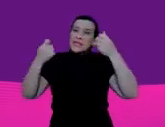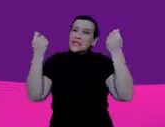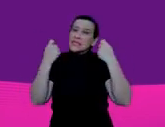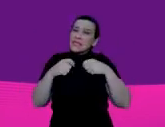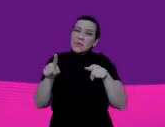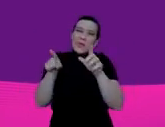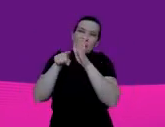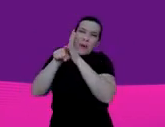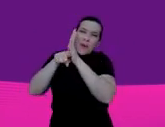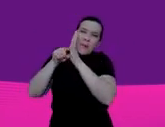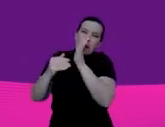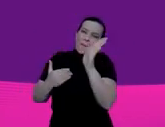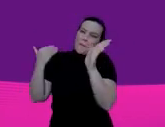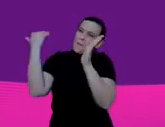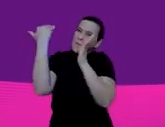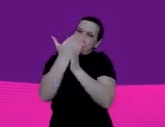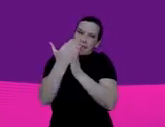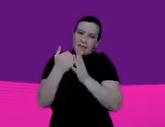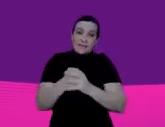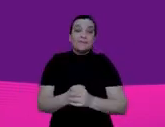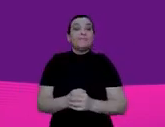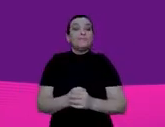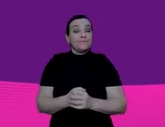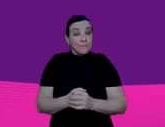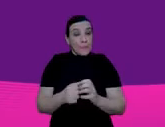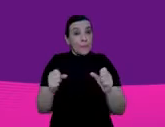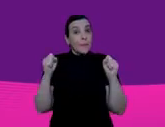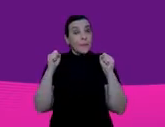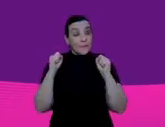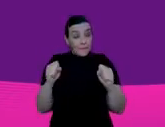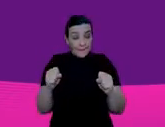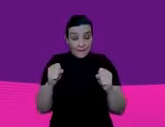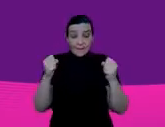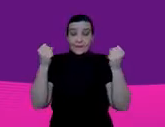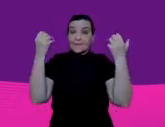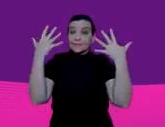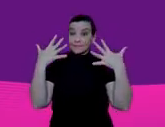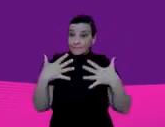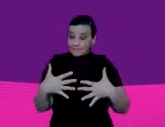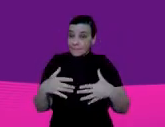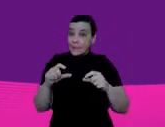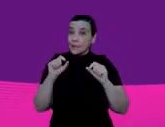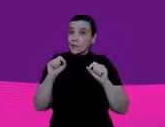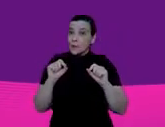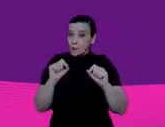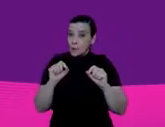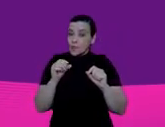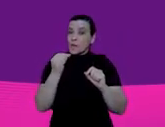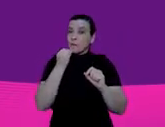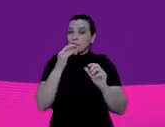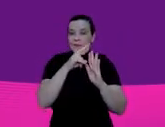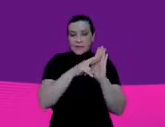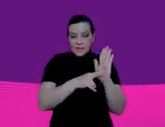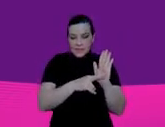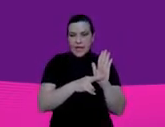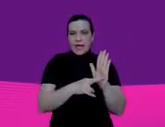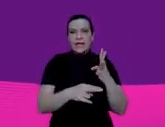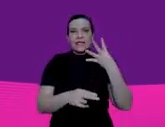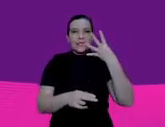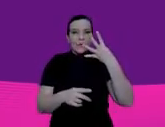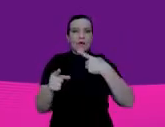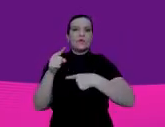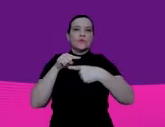suplementar. Por isso que a gente pode dizer, sim, que o nosso protocolo ele tem 4 objetivos aqui. A gente